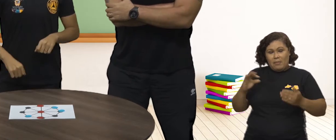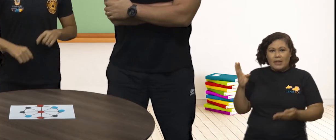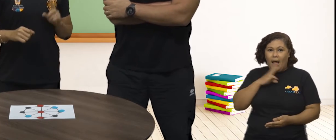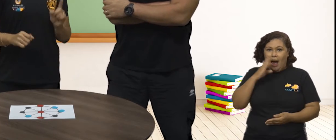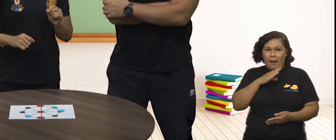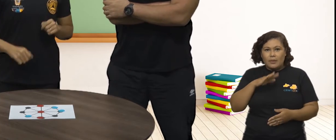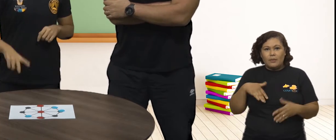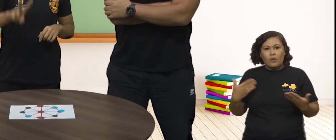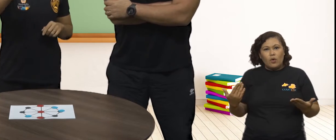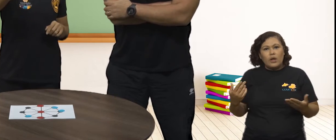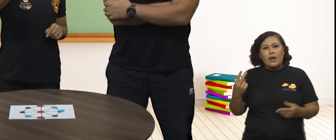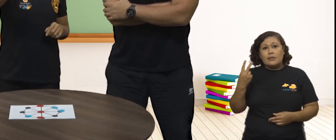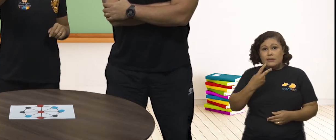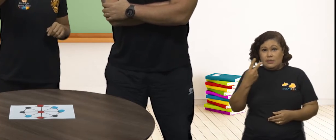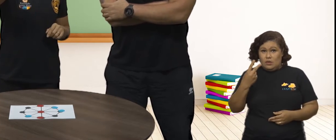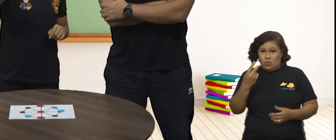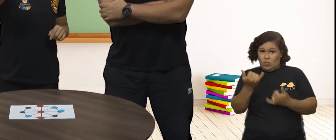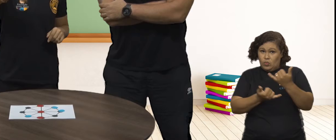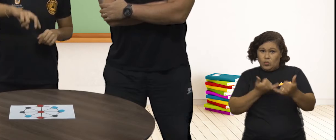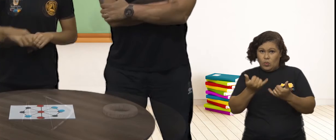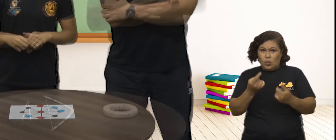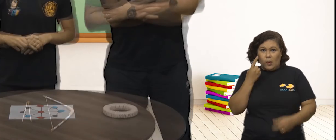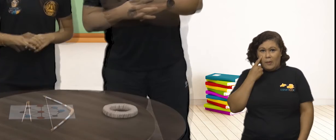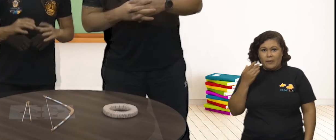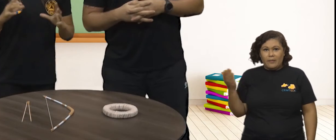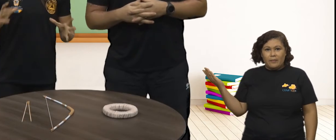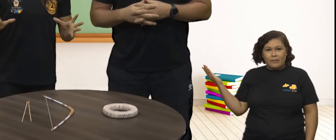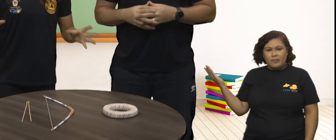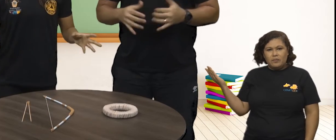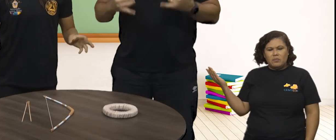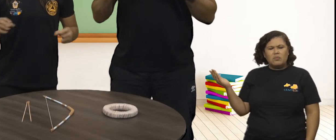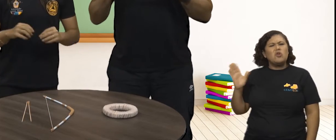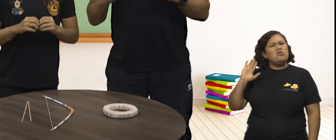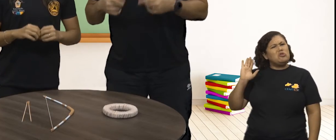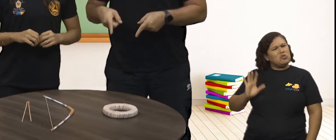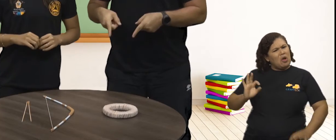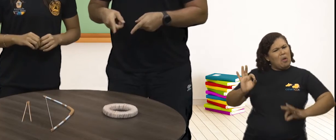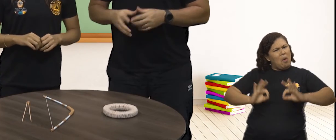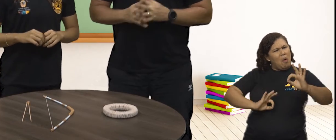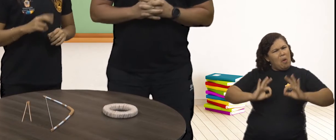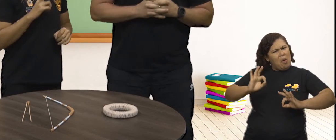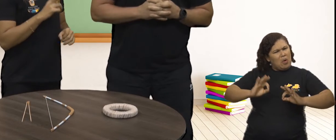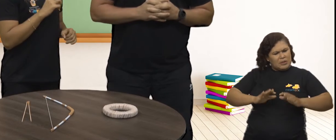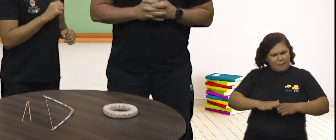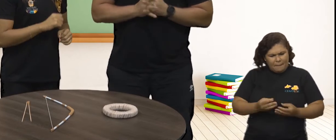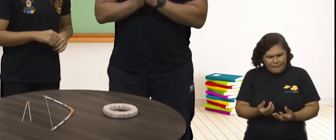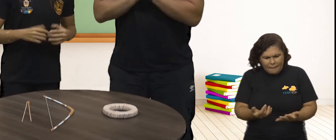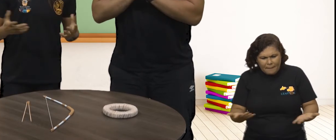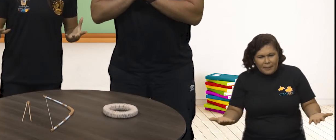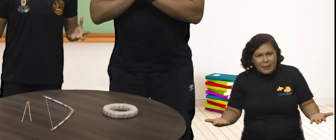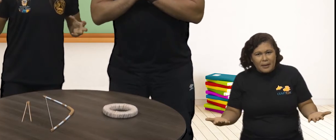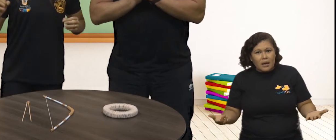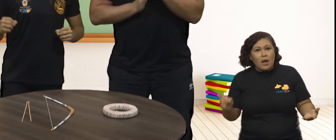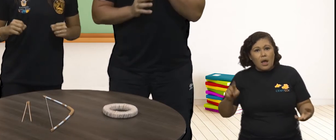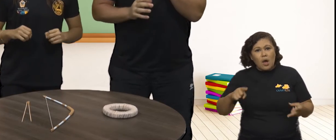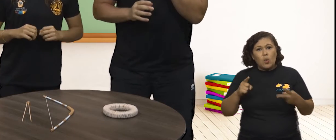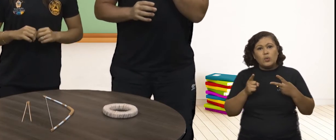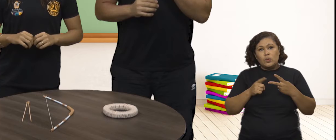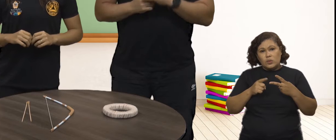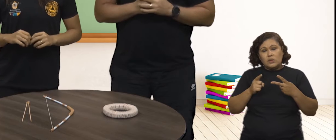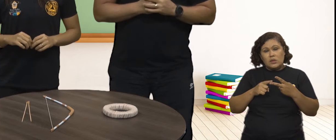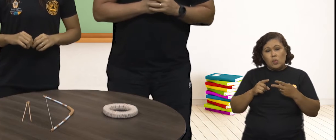África. E a gente vai para o nosso segundo jogo de hoje. Nós já arrumamos o nosso cenário para o nosso segundo jogo, o jogo de